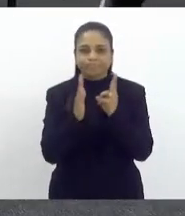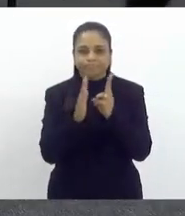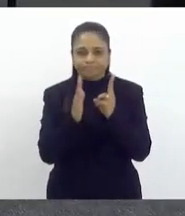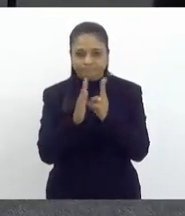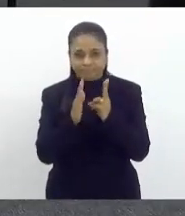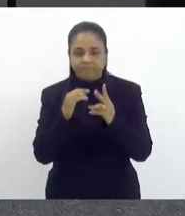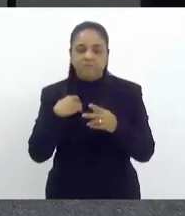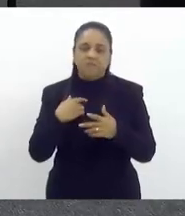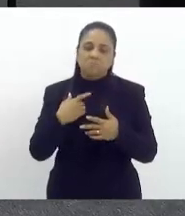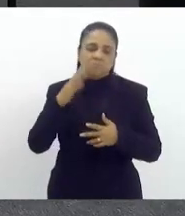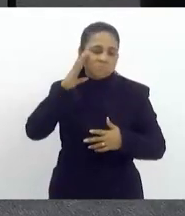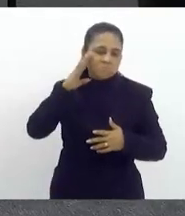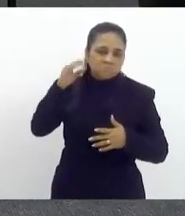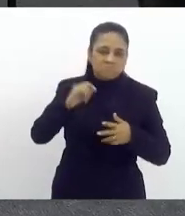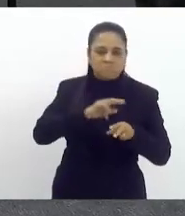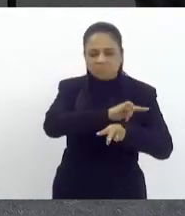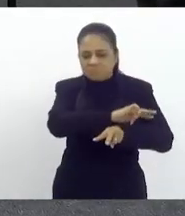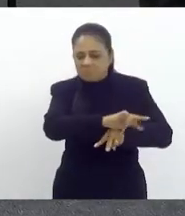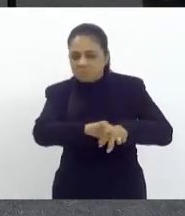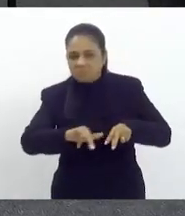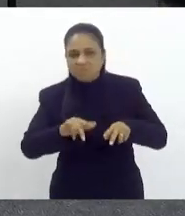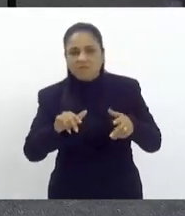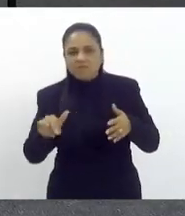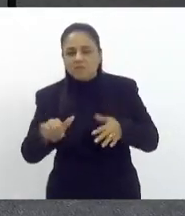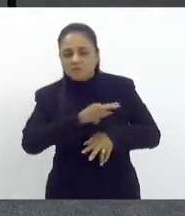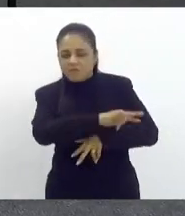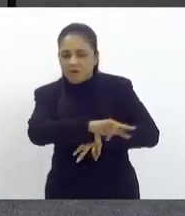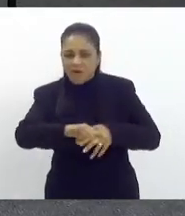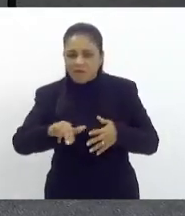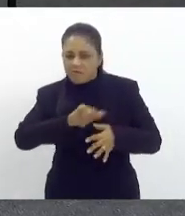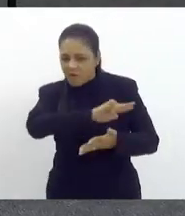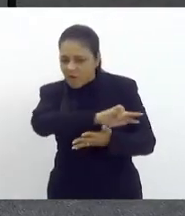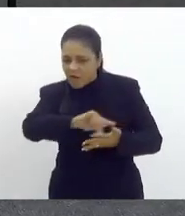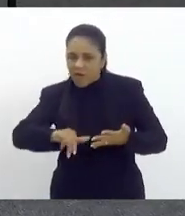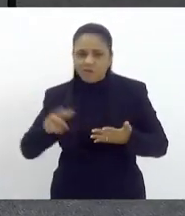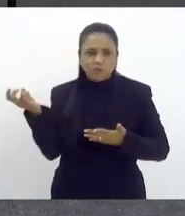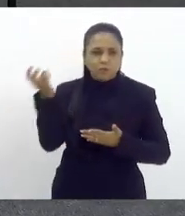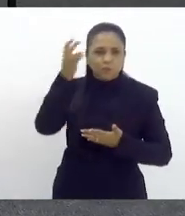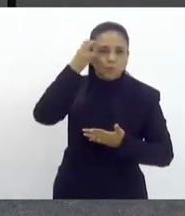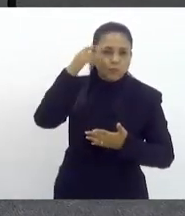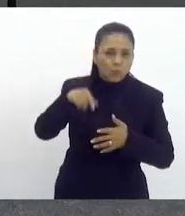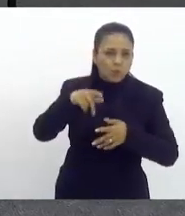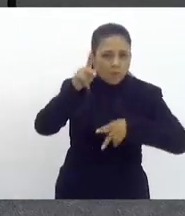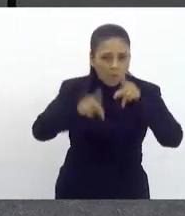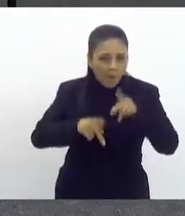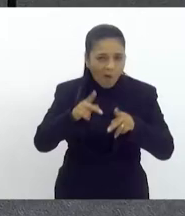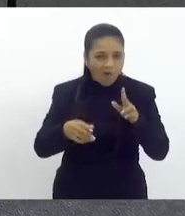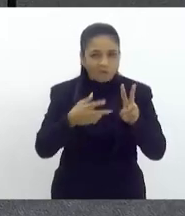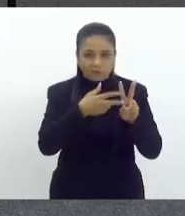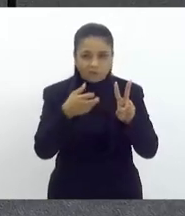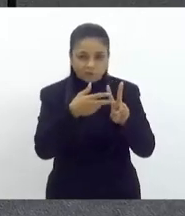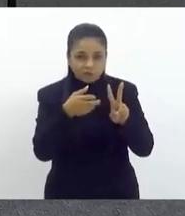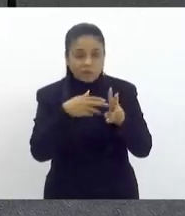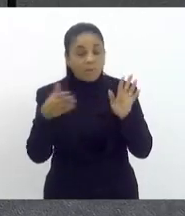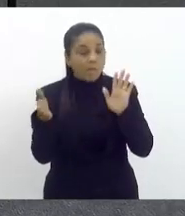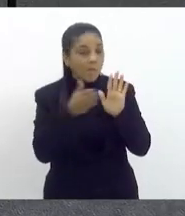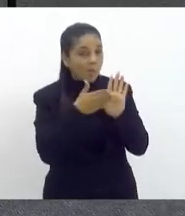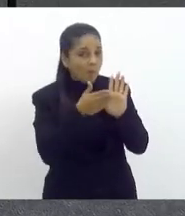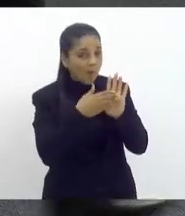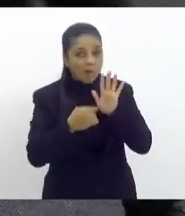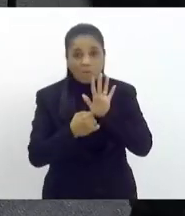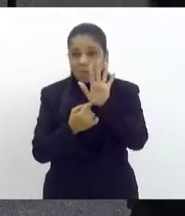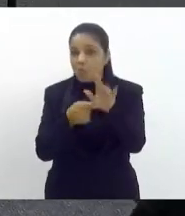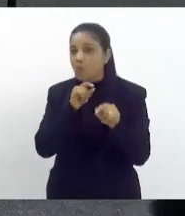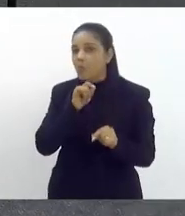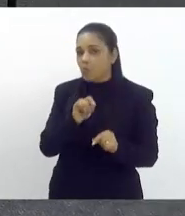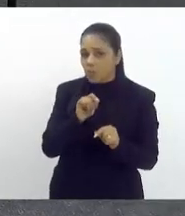dos princípios e das culturas dos povos indígenas originários ressaltar também que essa proposta é